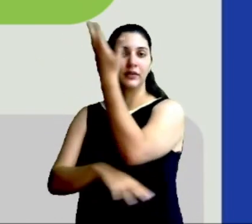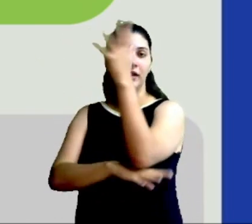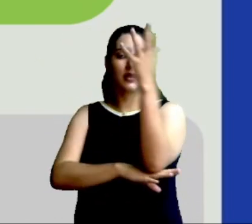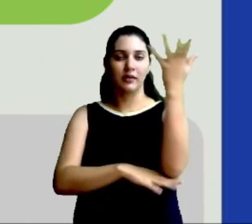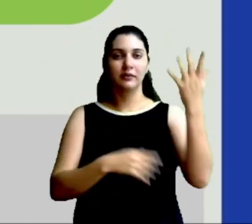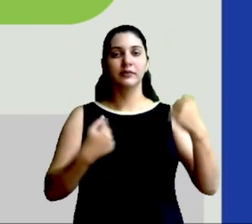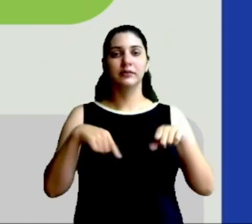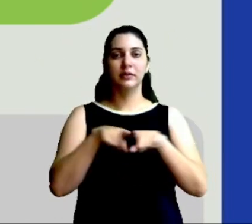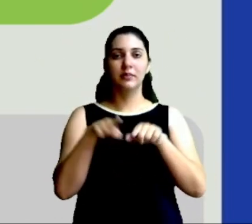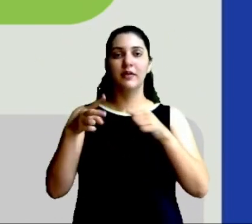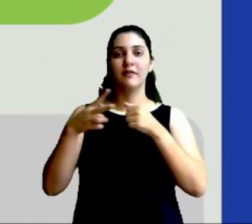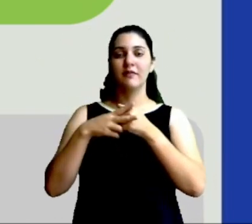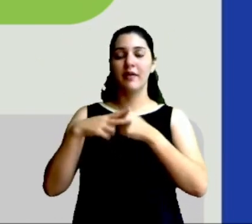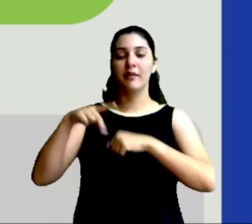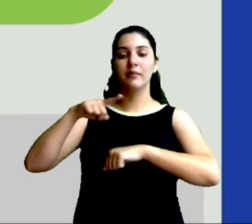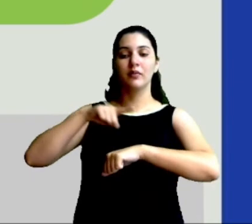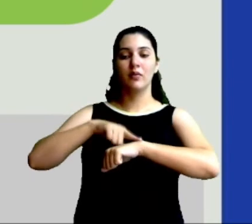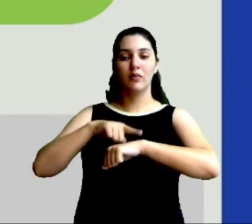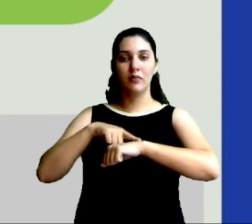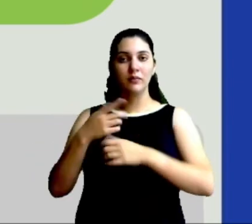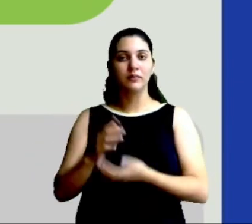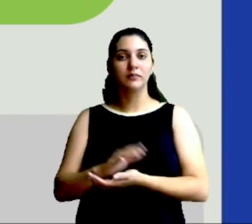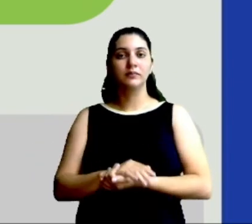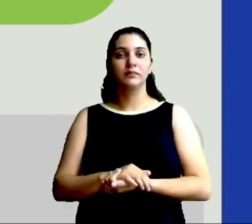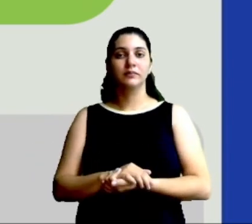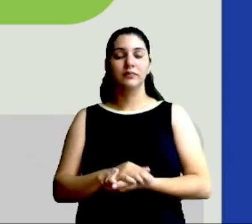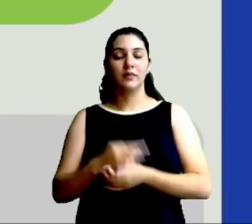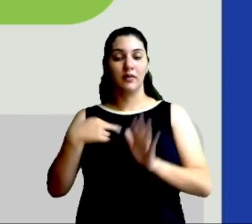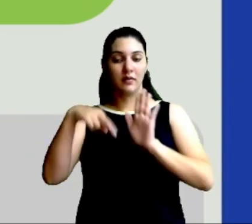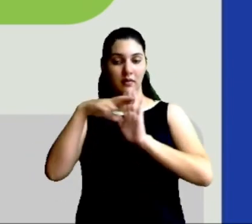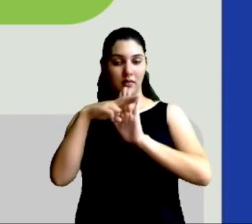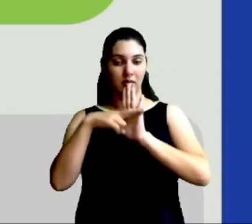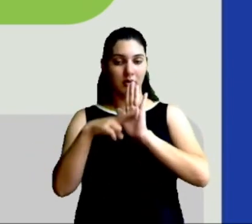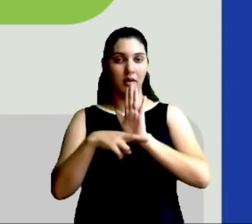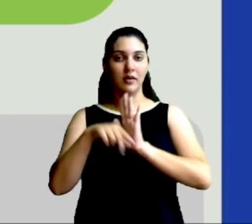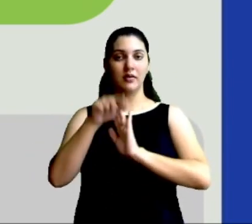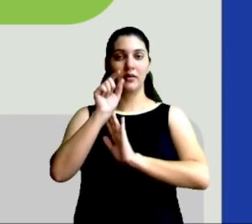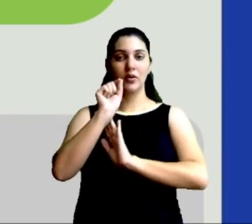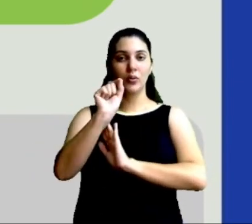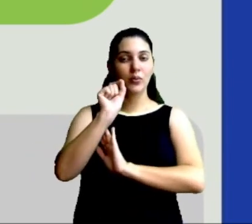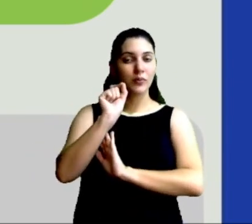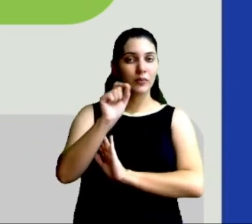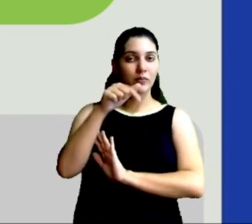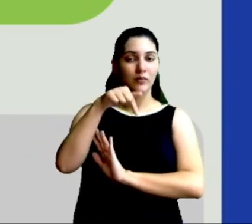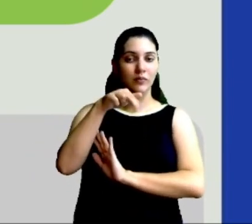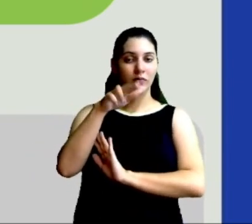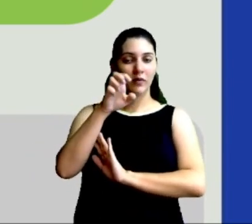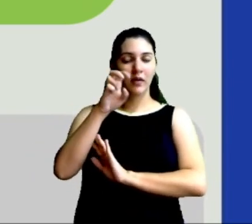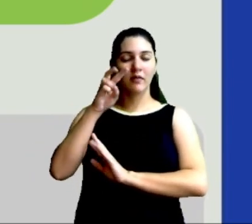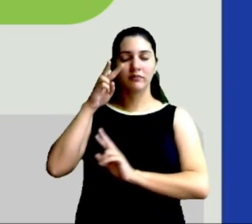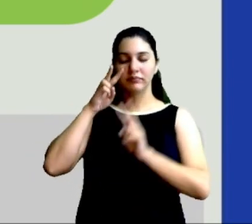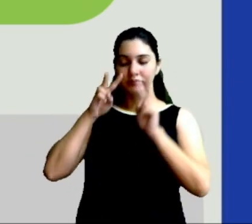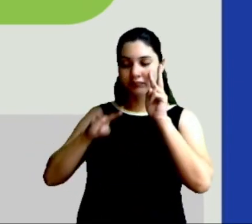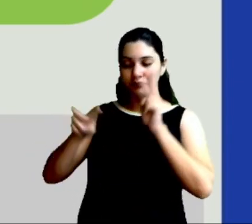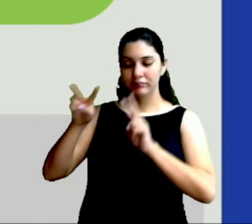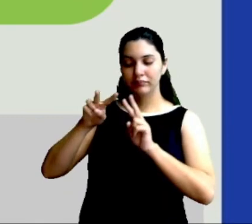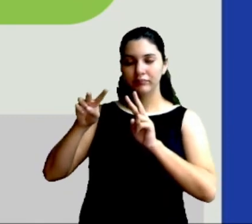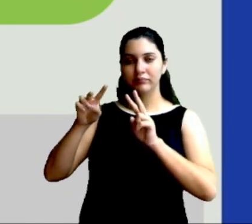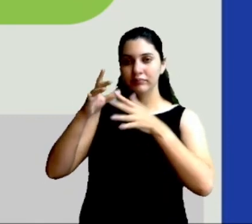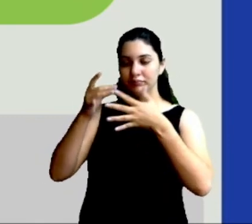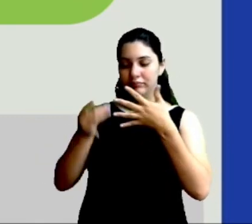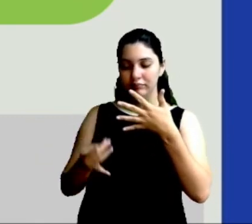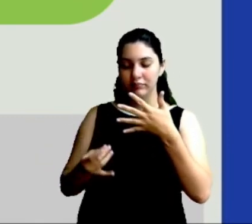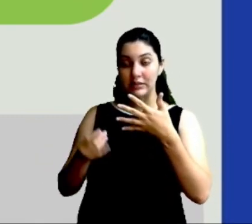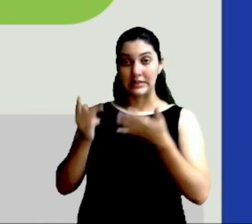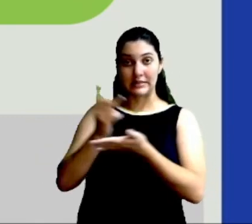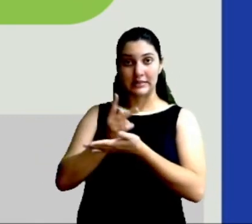Verbos que representam aí horas, a regrinha aí do que. Então, vai dando uma olhadinha sempre nesses